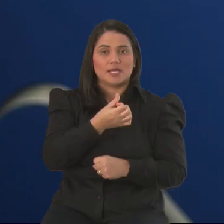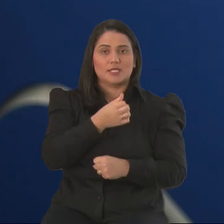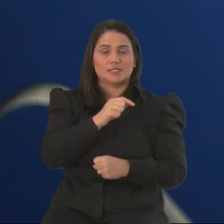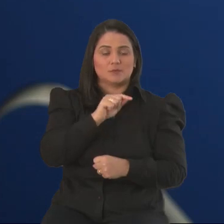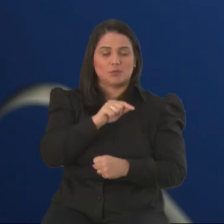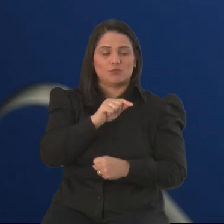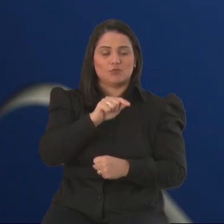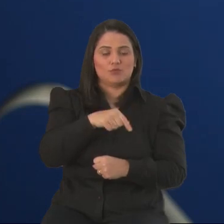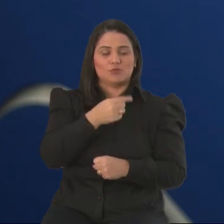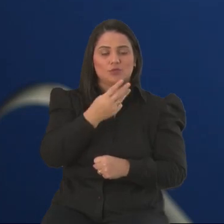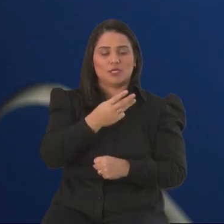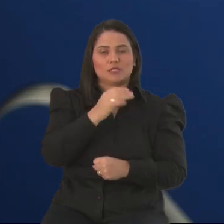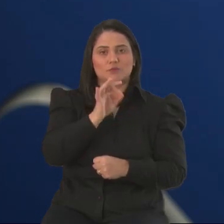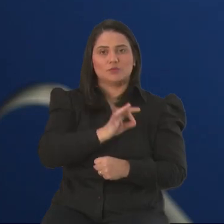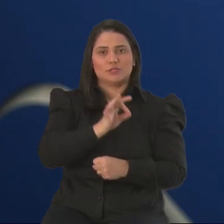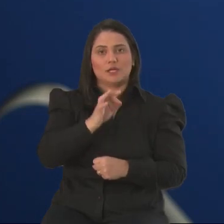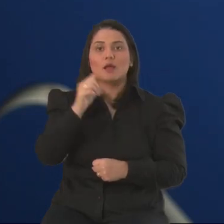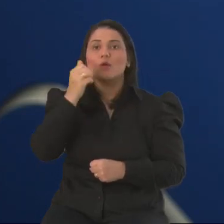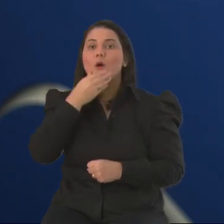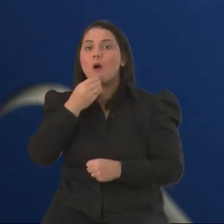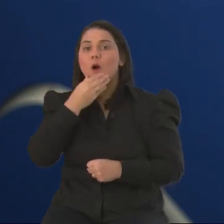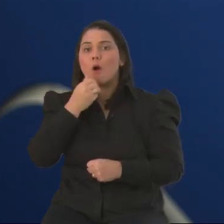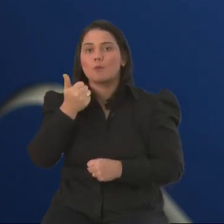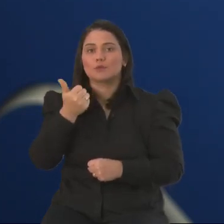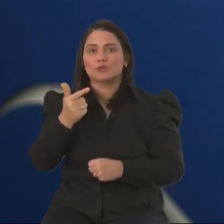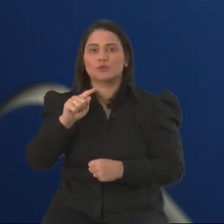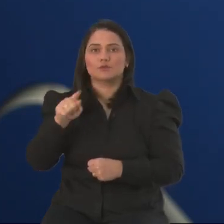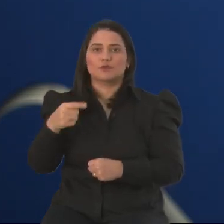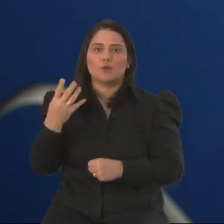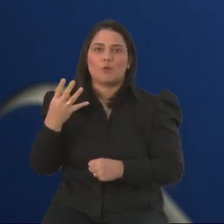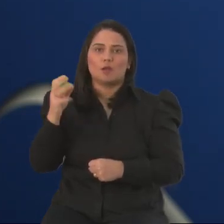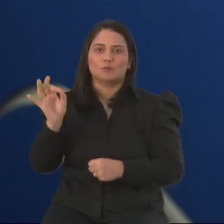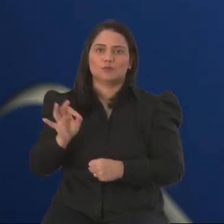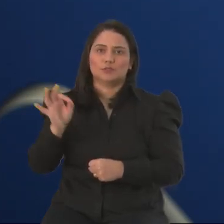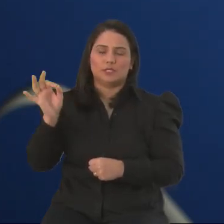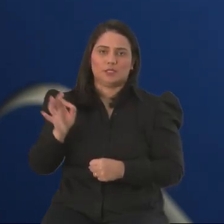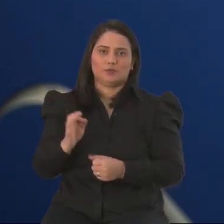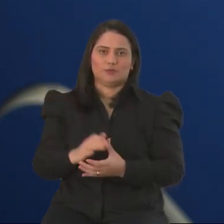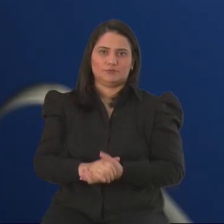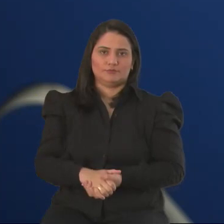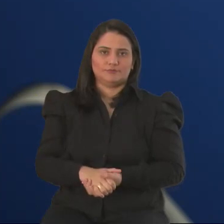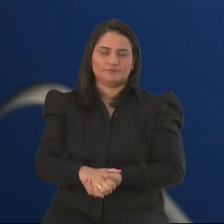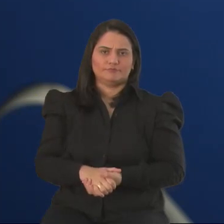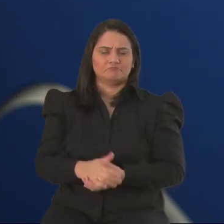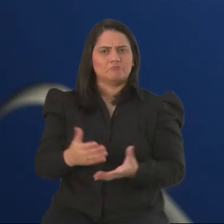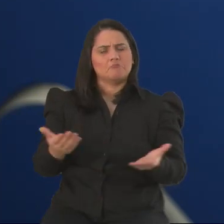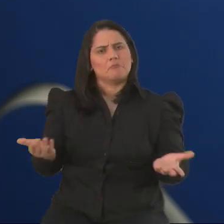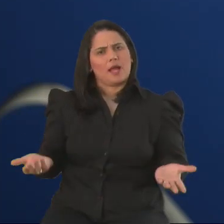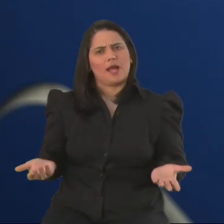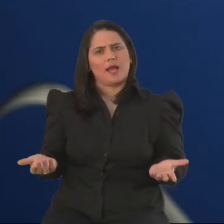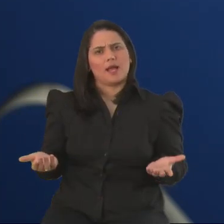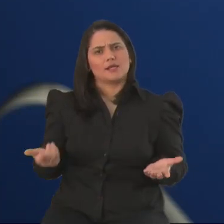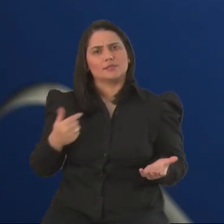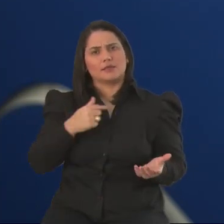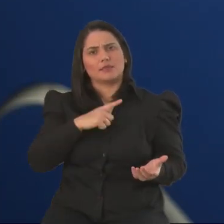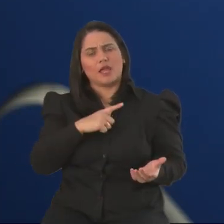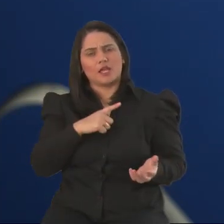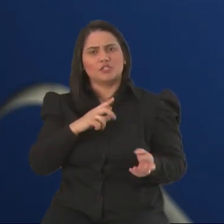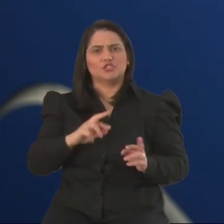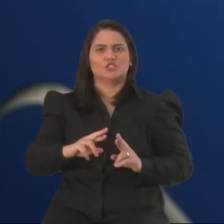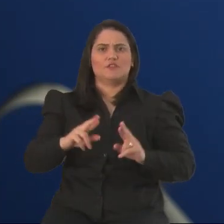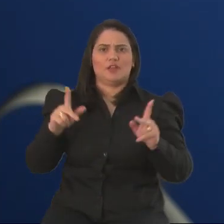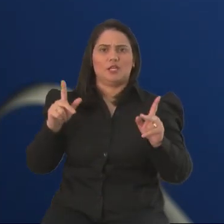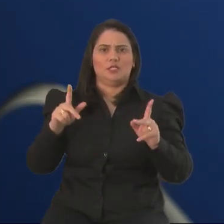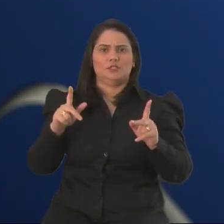16,3%, enquanto os homens de 12,4%. Ora, mas se eu tenho uma diferença de grau